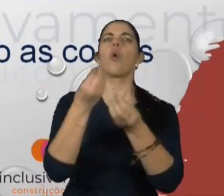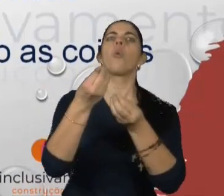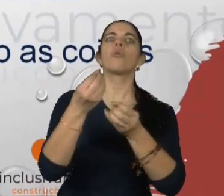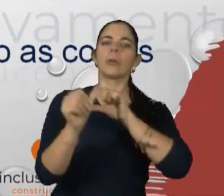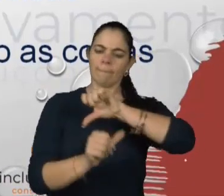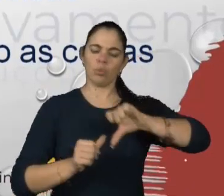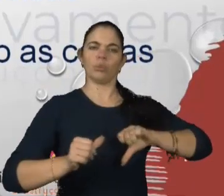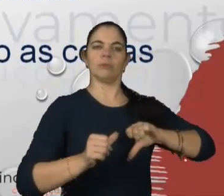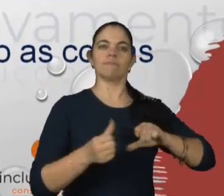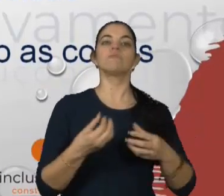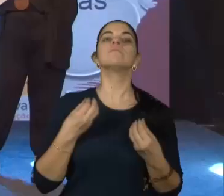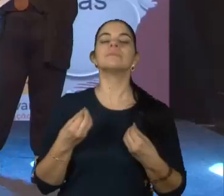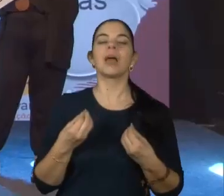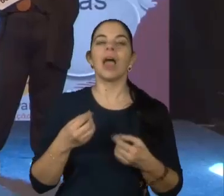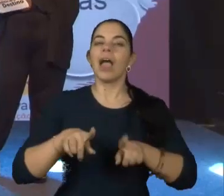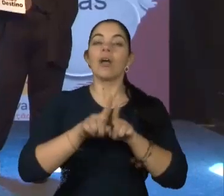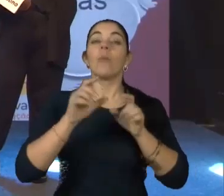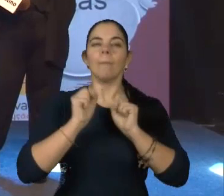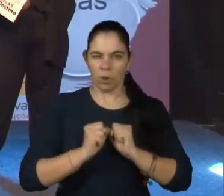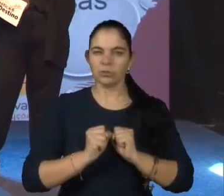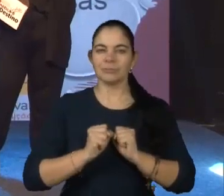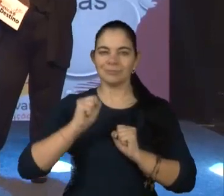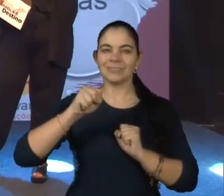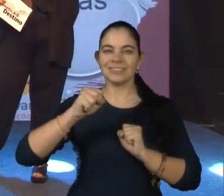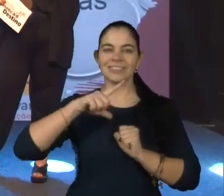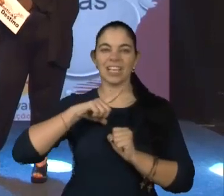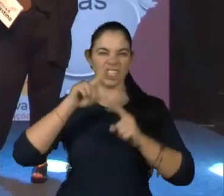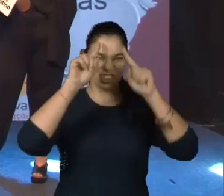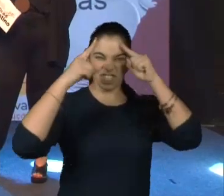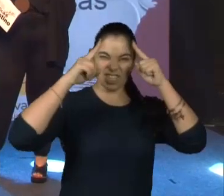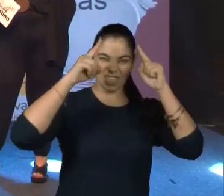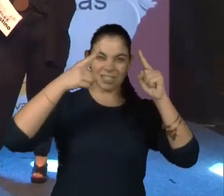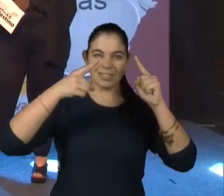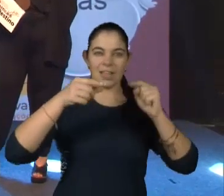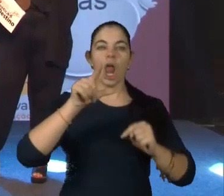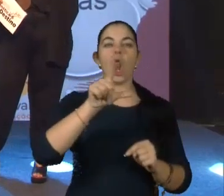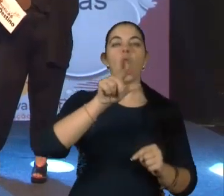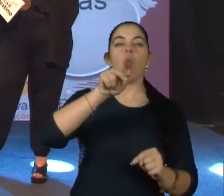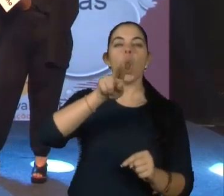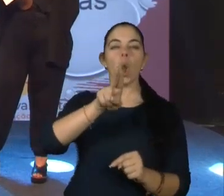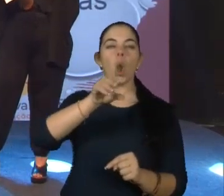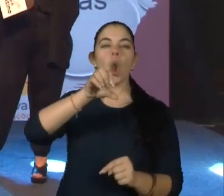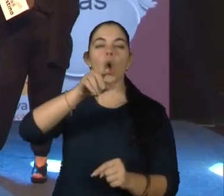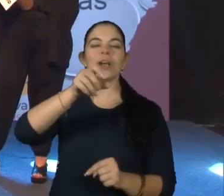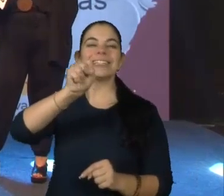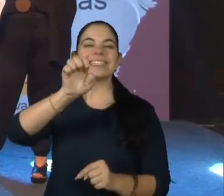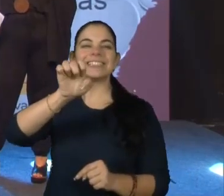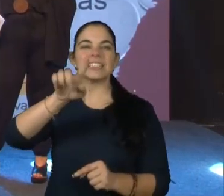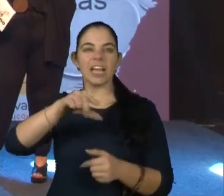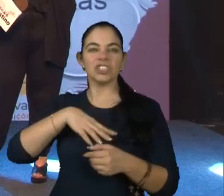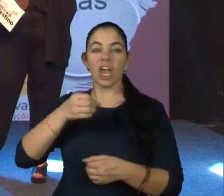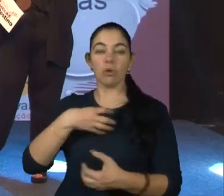isso? A gente pode mudar, eu aprendi num curso de criatividade a palavra look set, que é o jeito